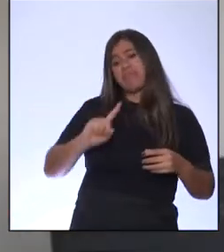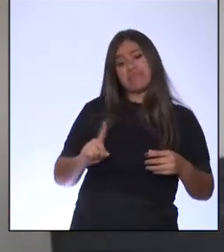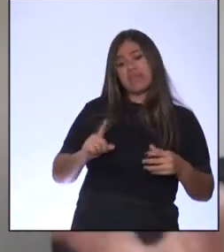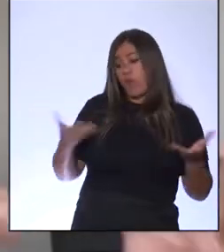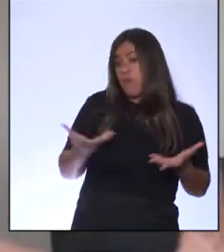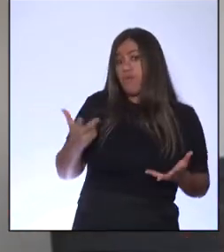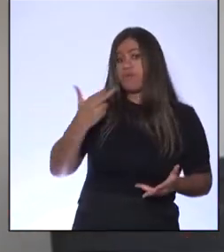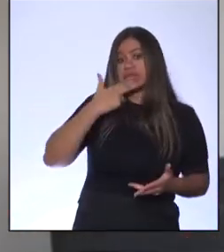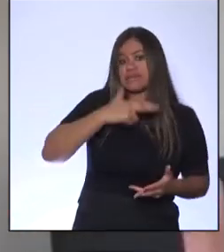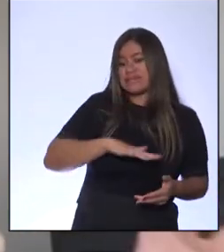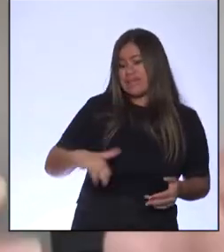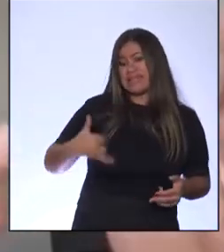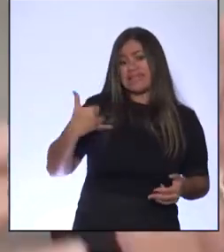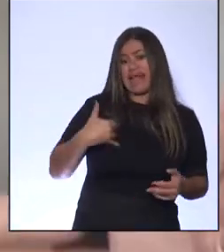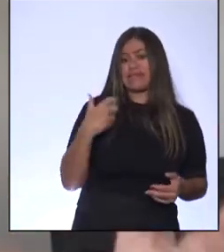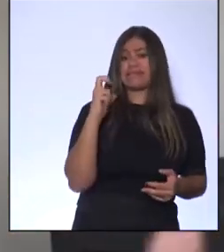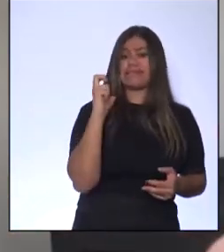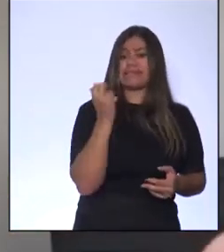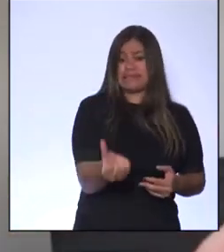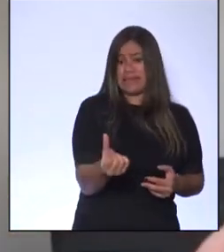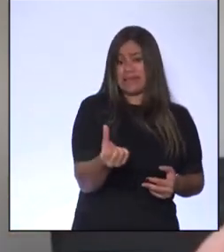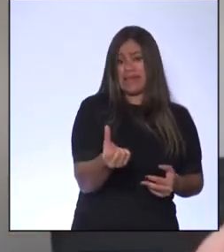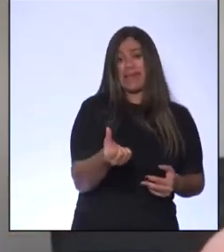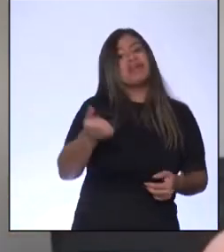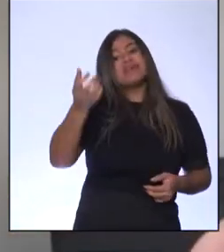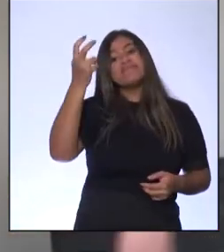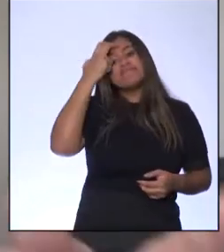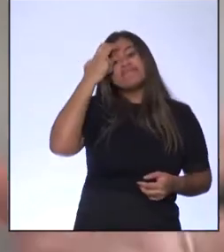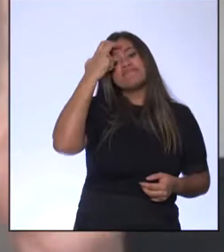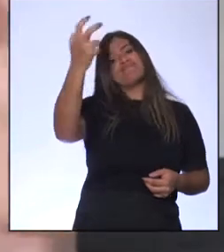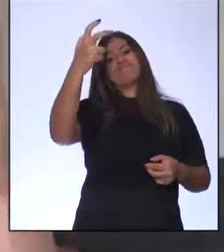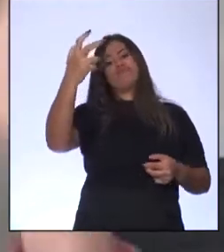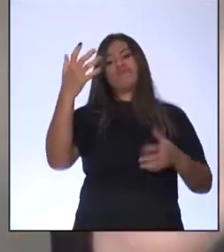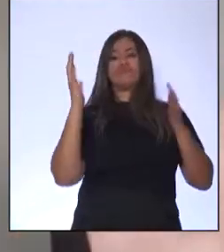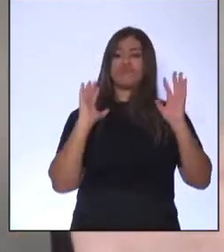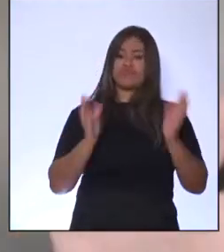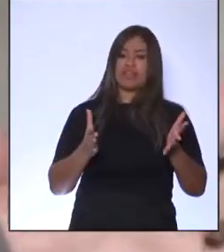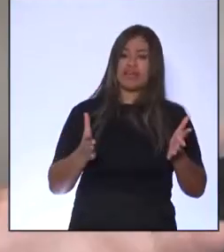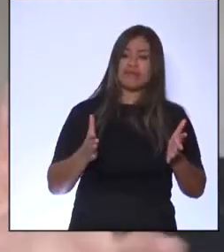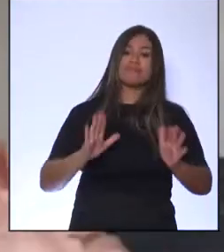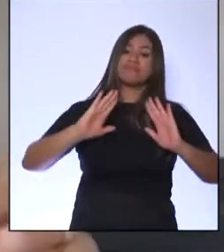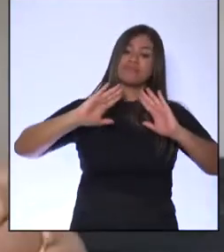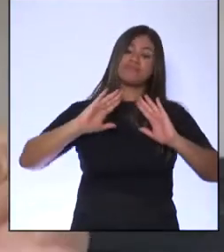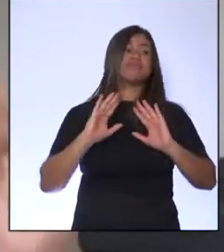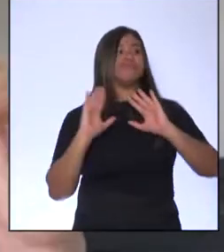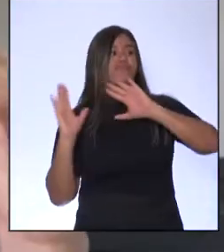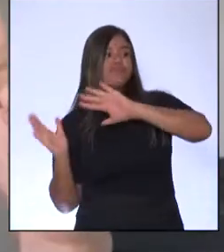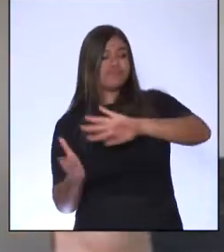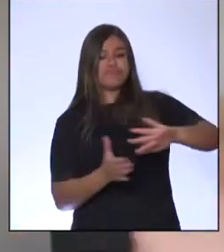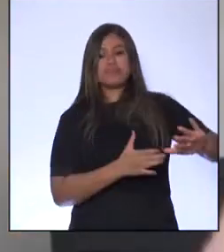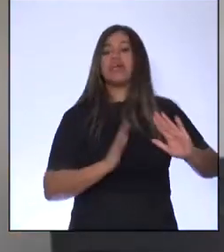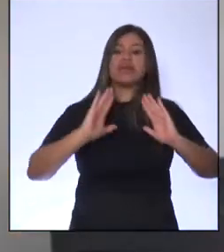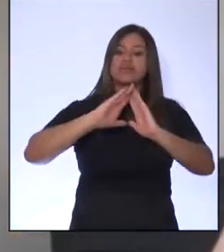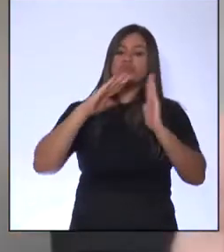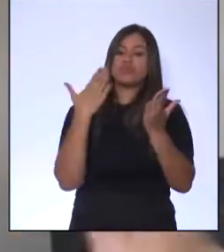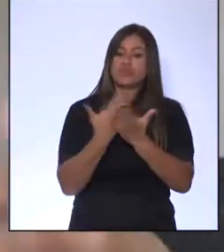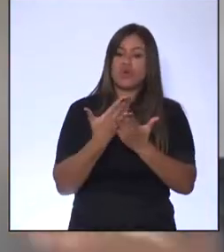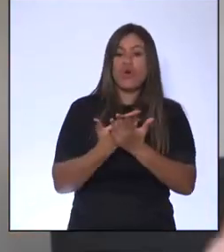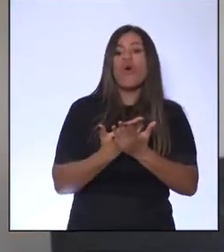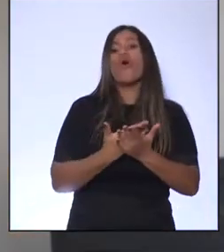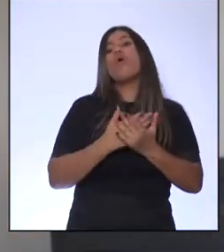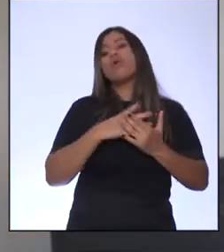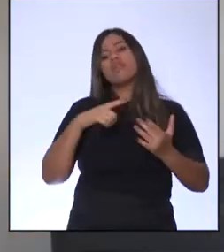foi criada, foi construída há 200 anos, inspiradas no iluminismo, na razão,